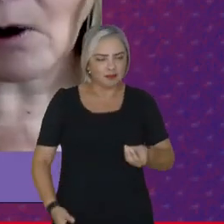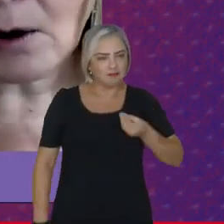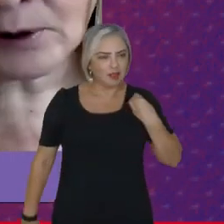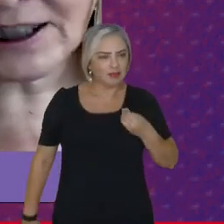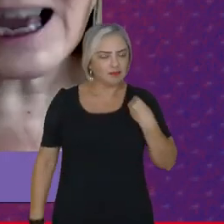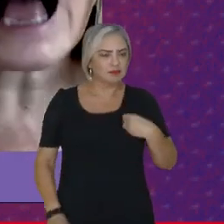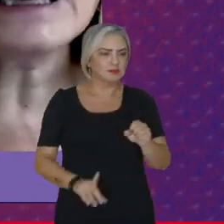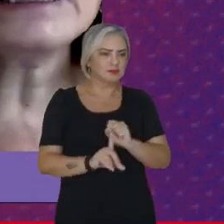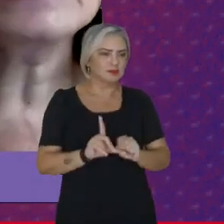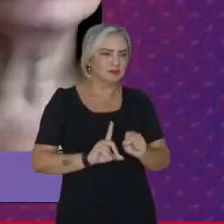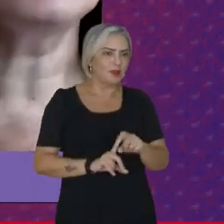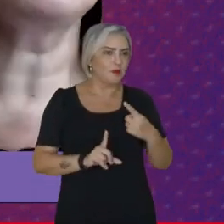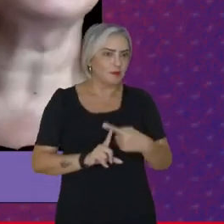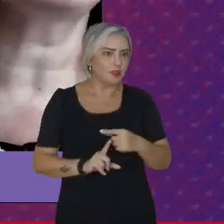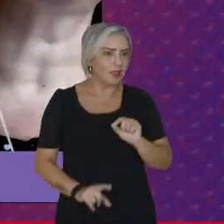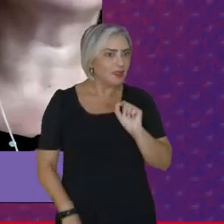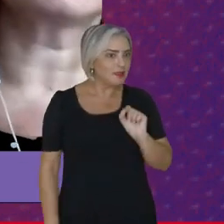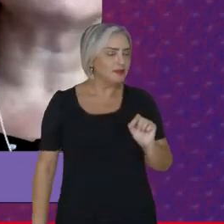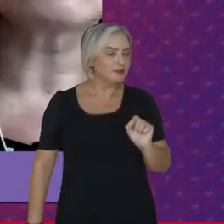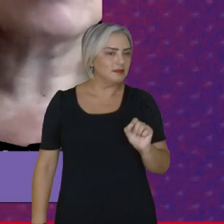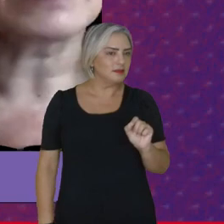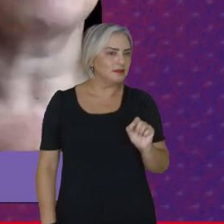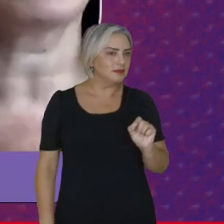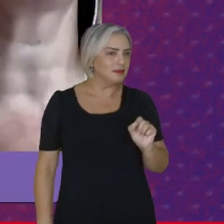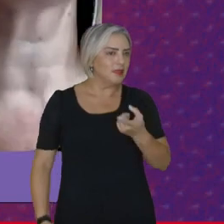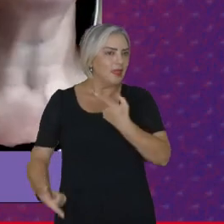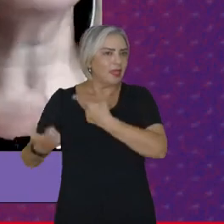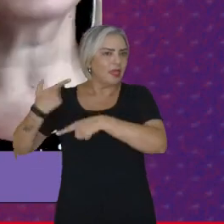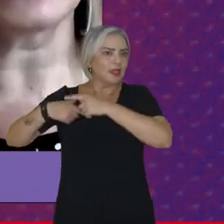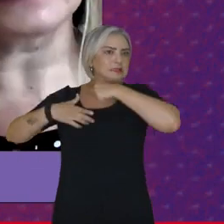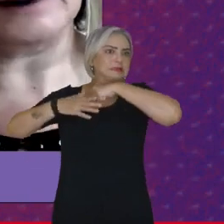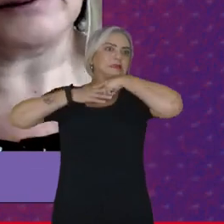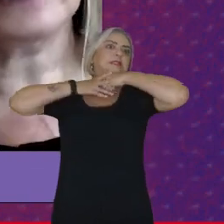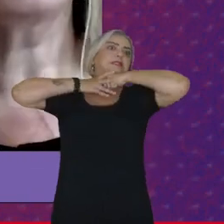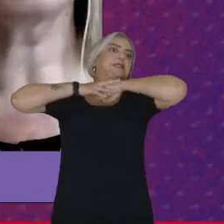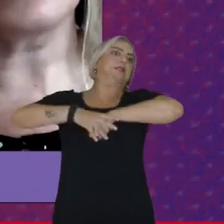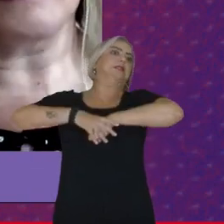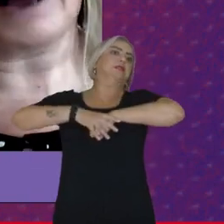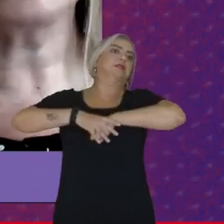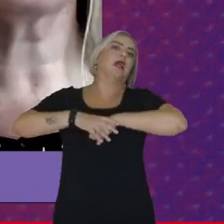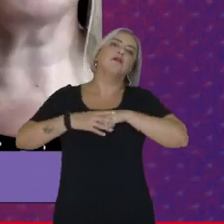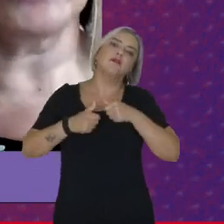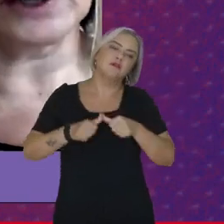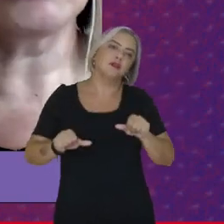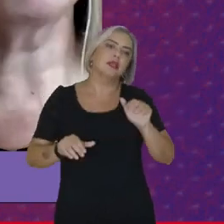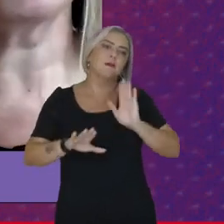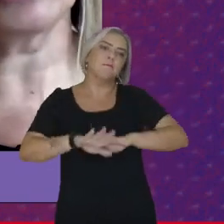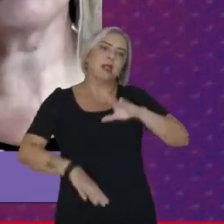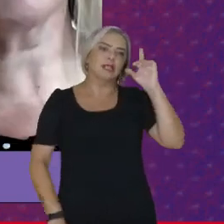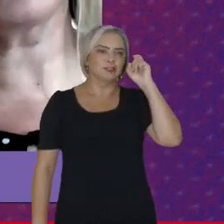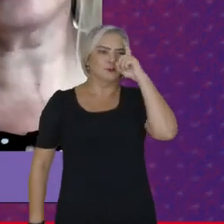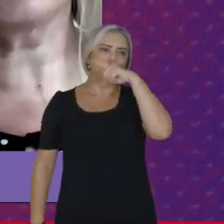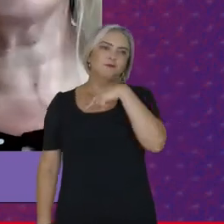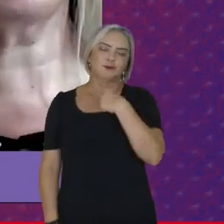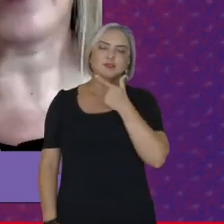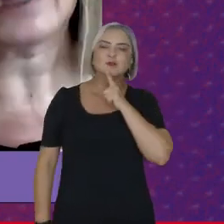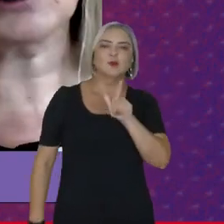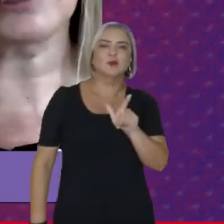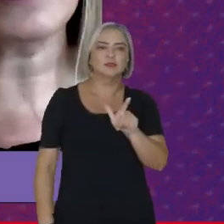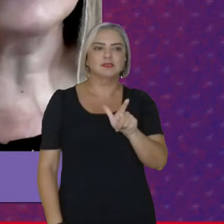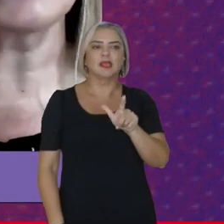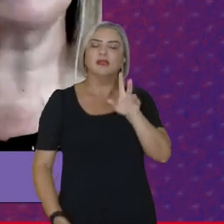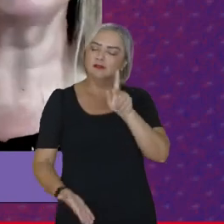participação social, porque aí enfiar retrocesso goela abaixo fica cada vez mais difícil e a gente consegue